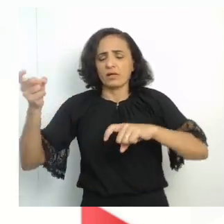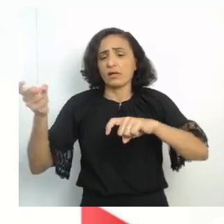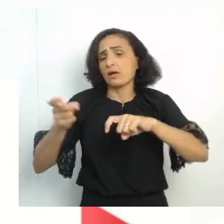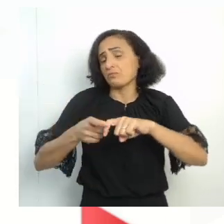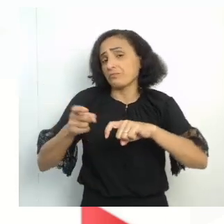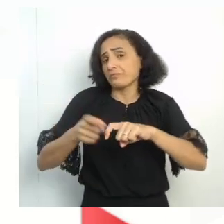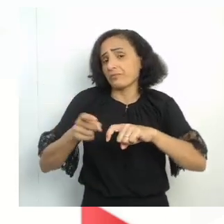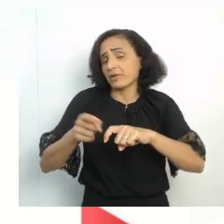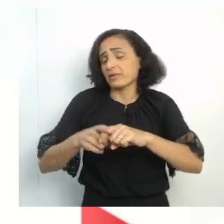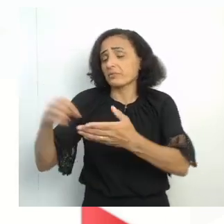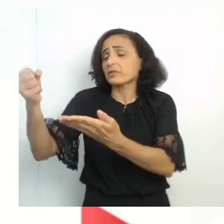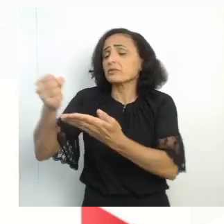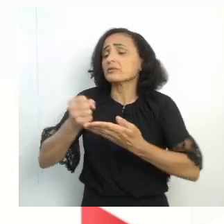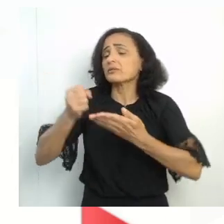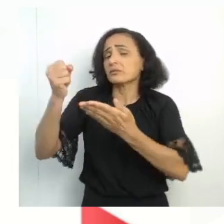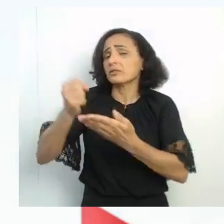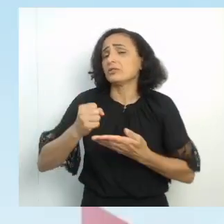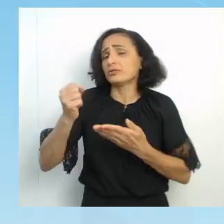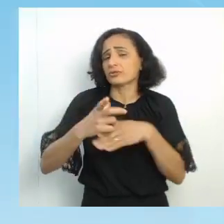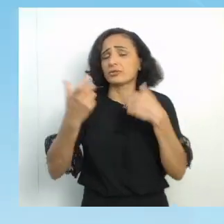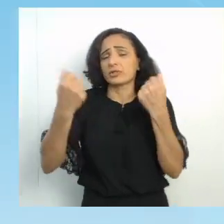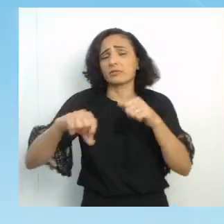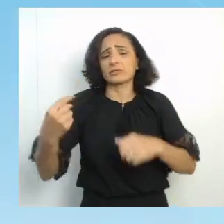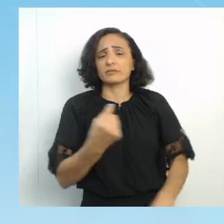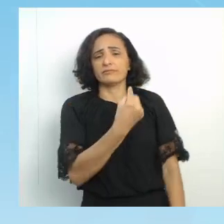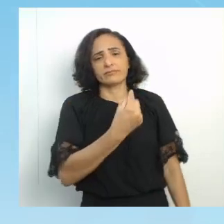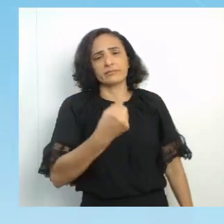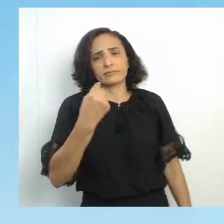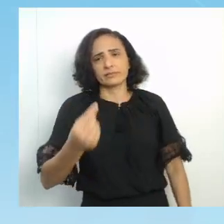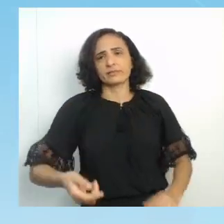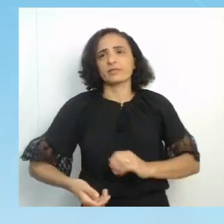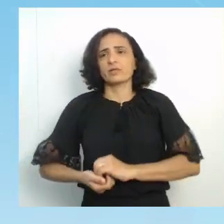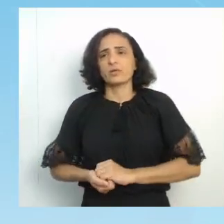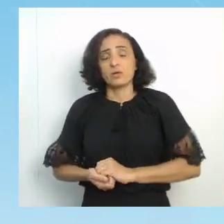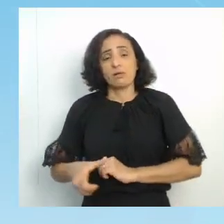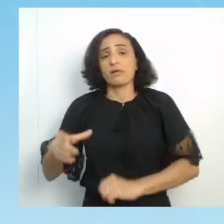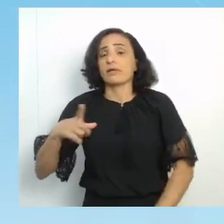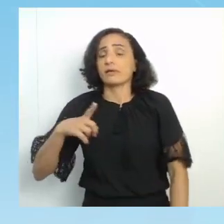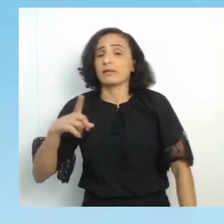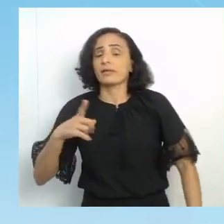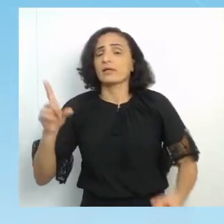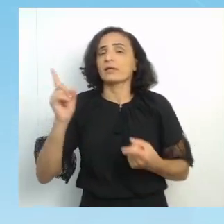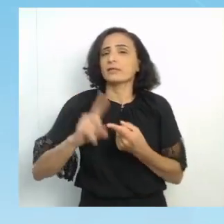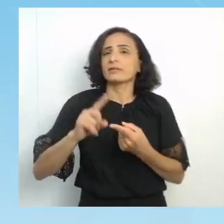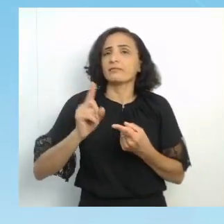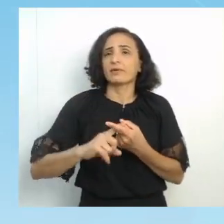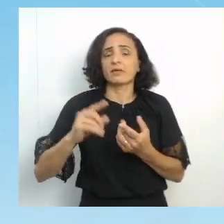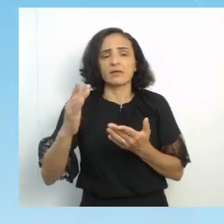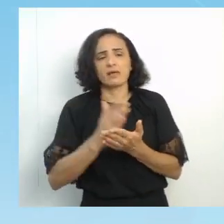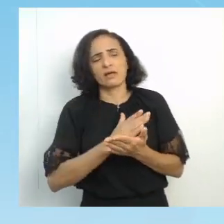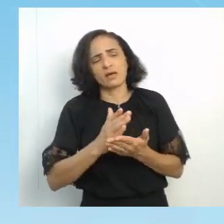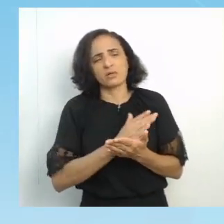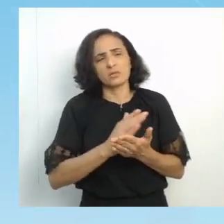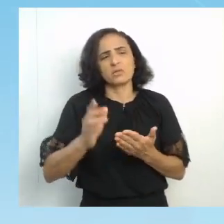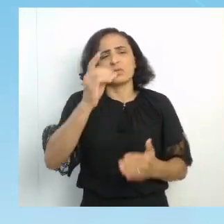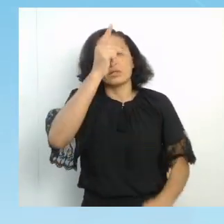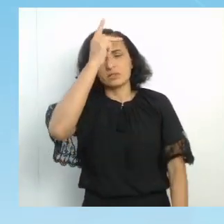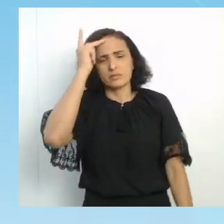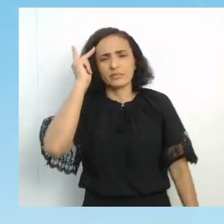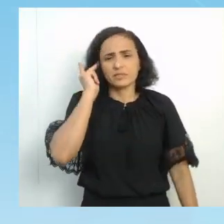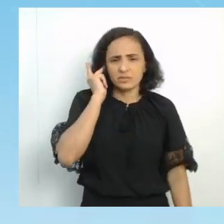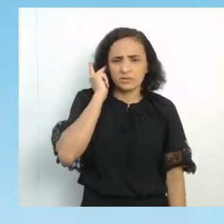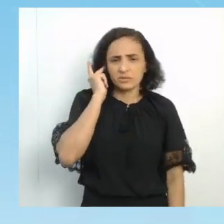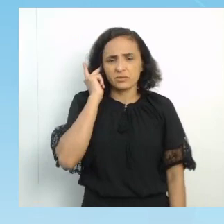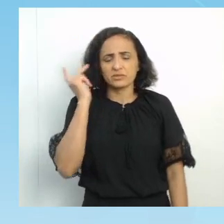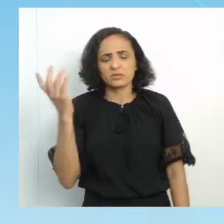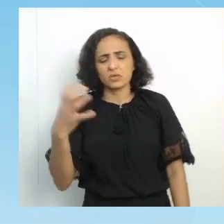as necessidades que são individuais. E olhe que existe também as recaídas, né, que são cerca ali de 40%